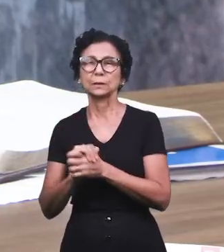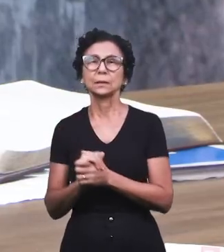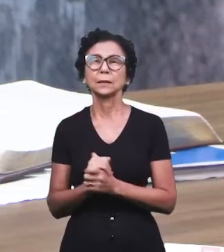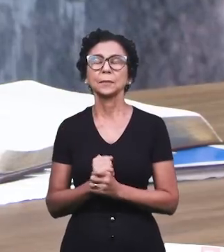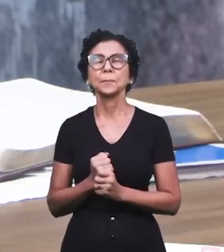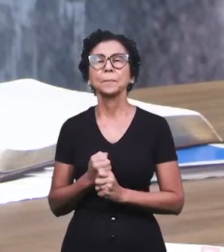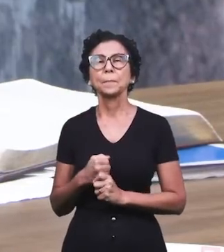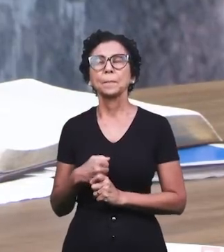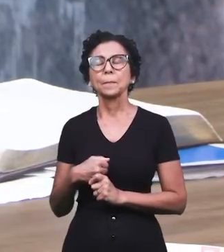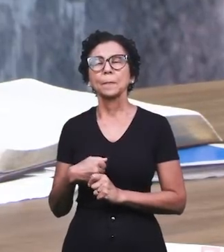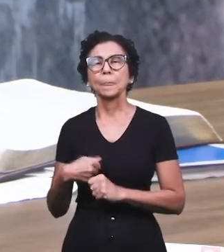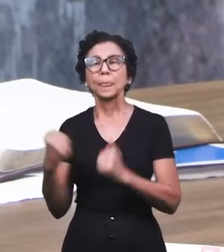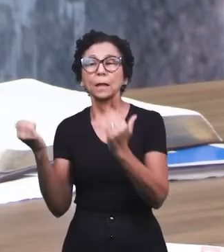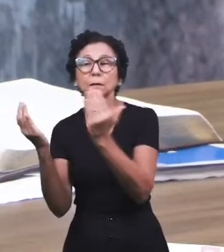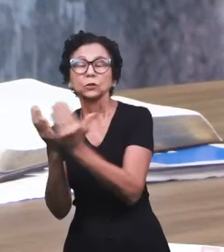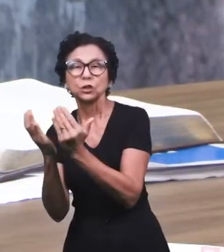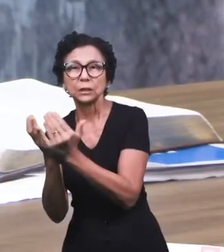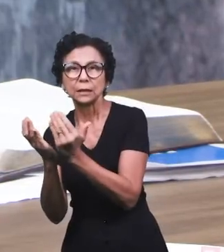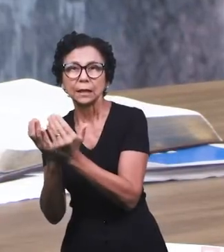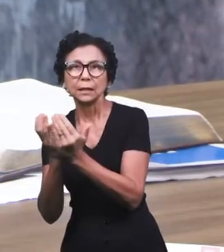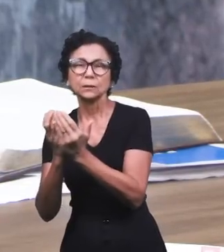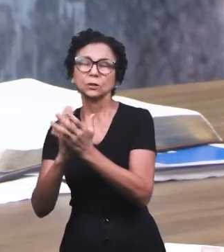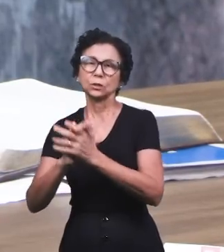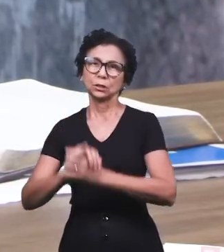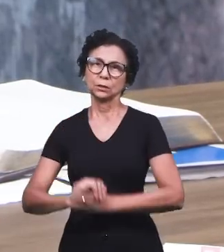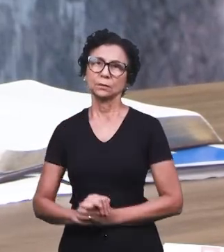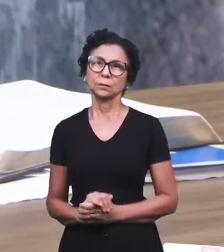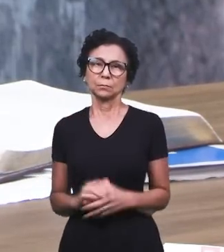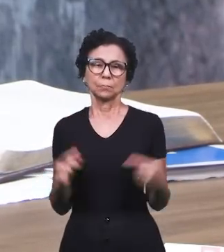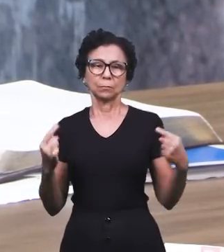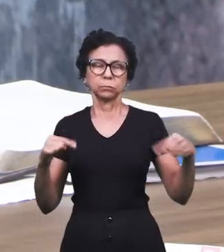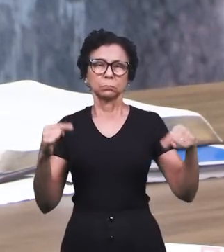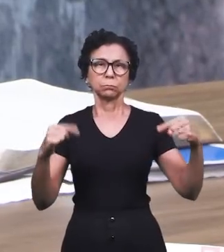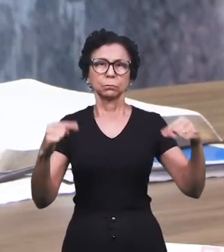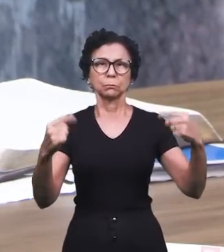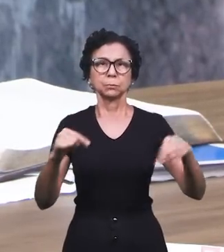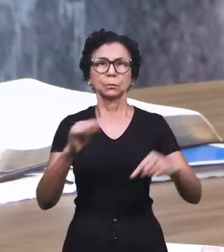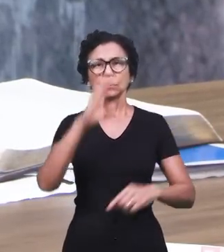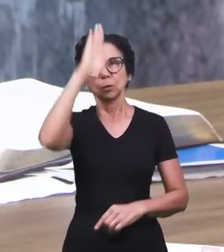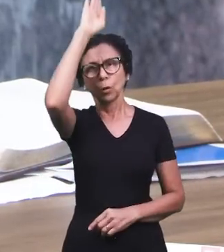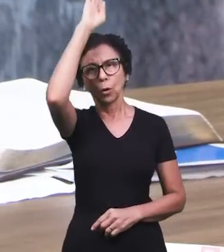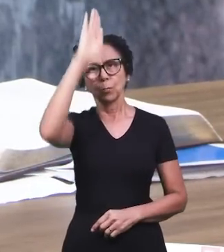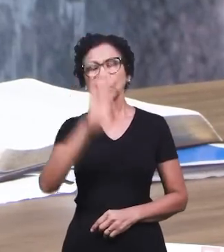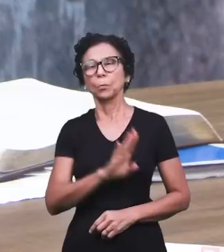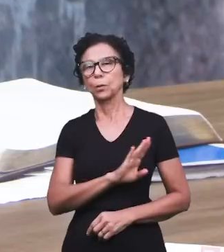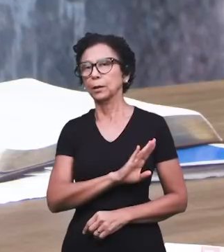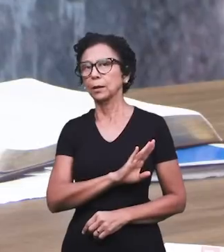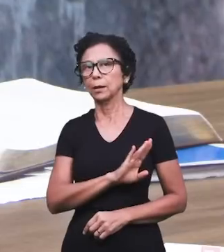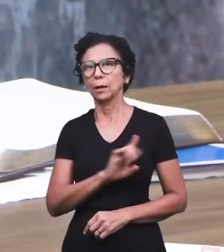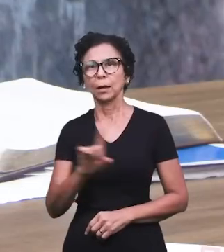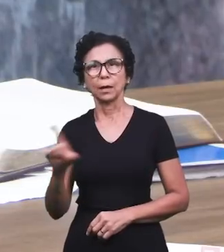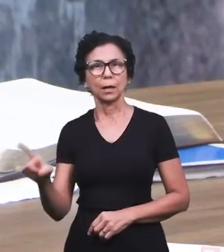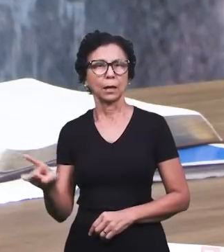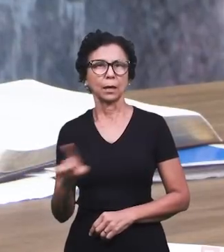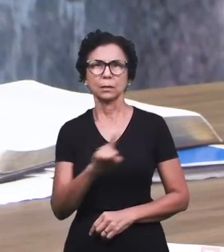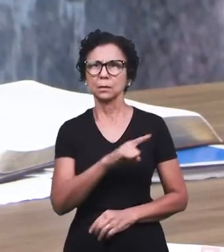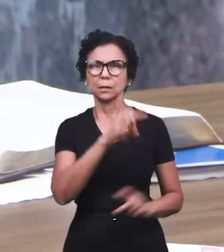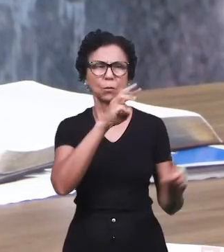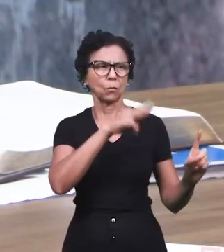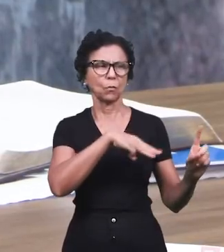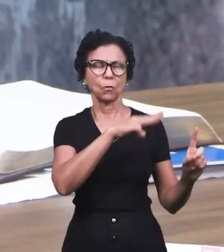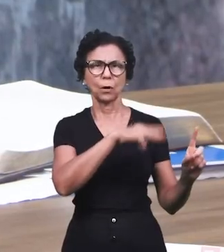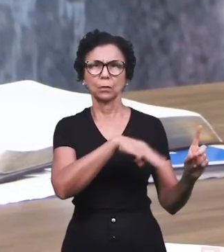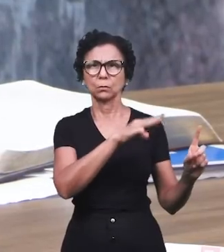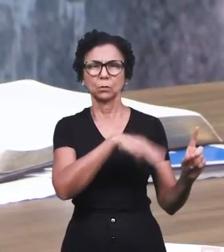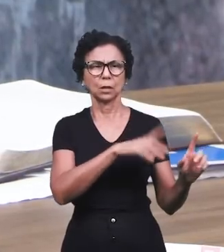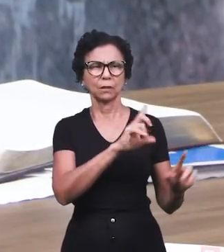na Síria. Eles começam a ter esse embate com as autoridades do Império Romano, porque eles não prestavam culto ao César. Eles haviam as